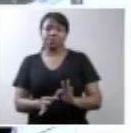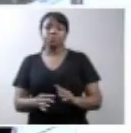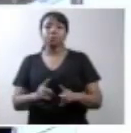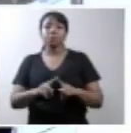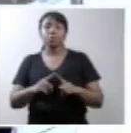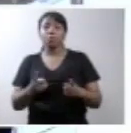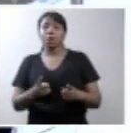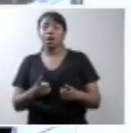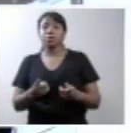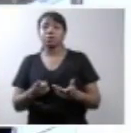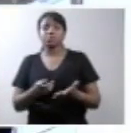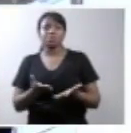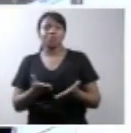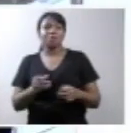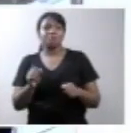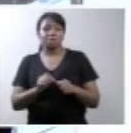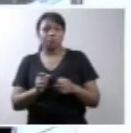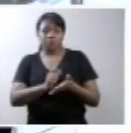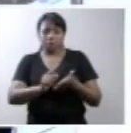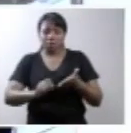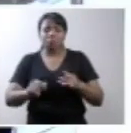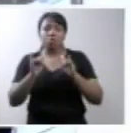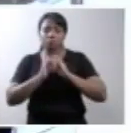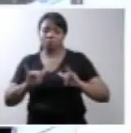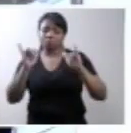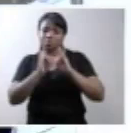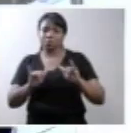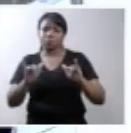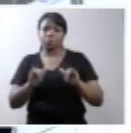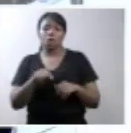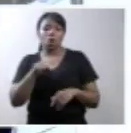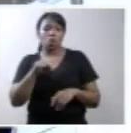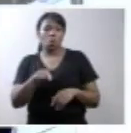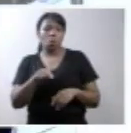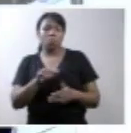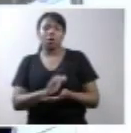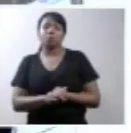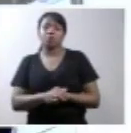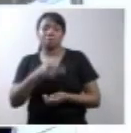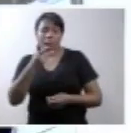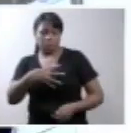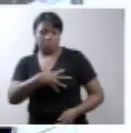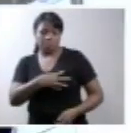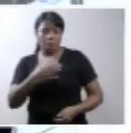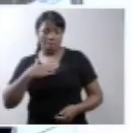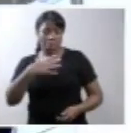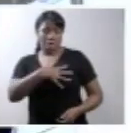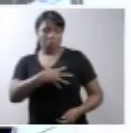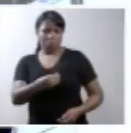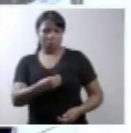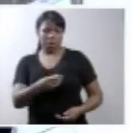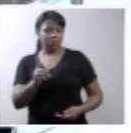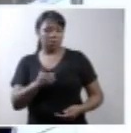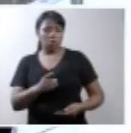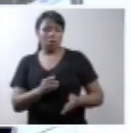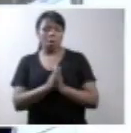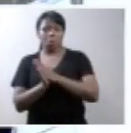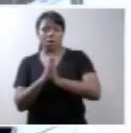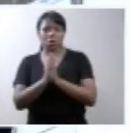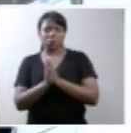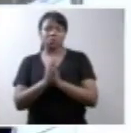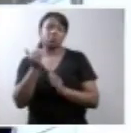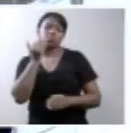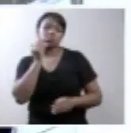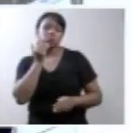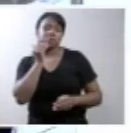trazido depoimento que inclusive Fizeram por escrito Eu também publiquei uma delas dizia meu filho não foi um